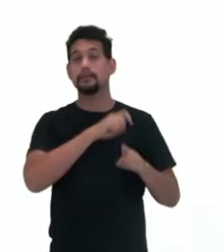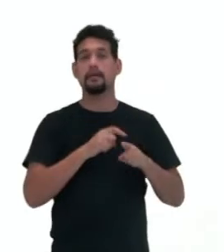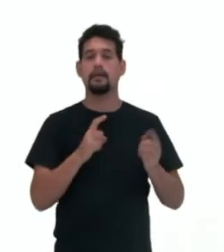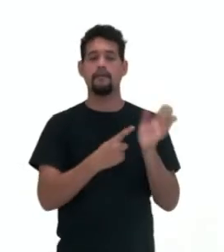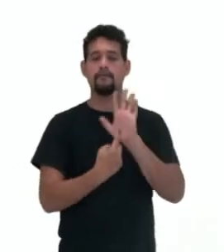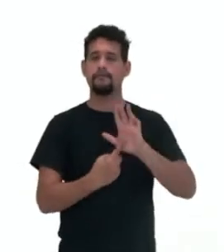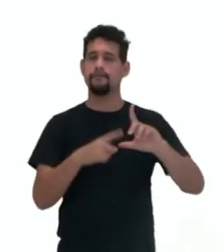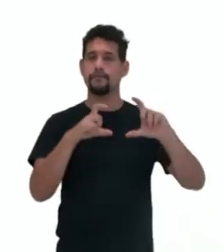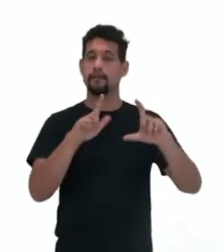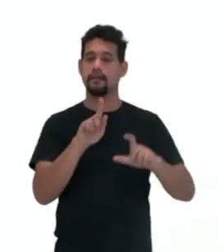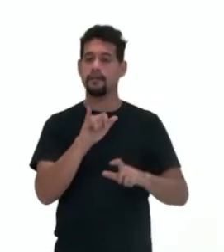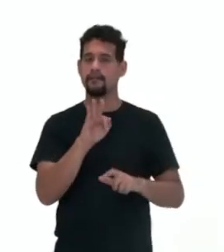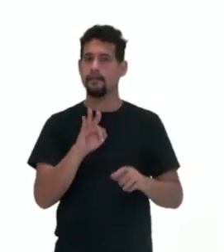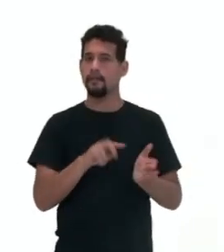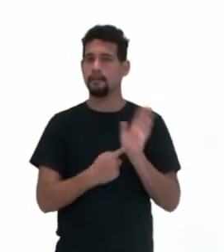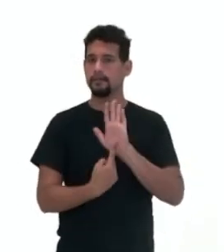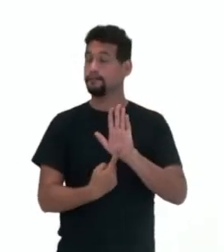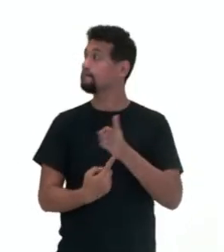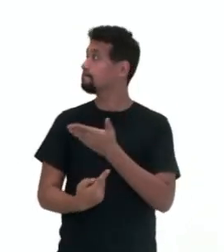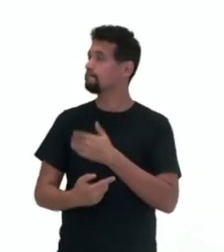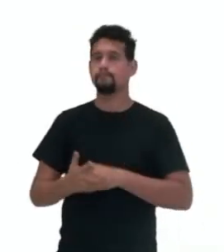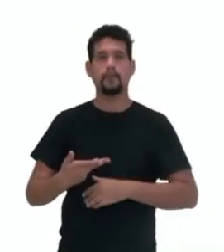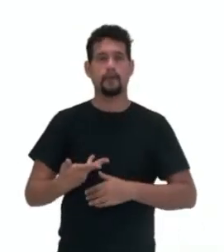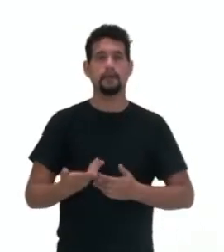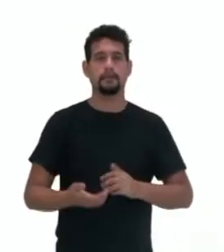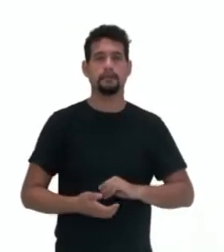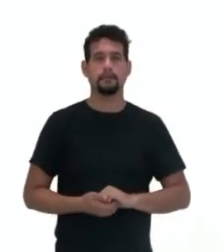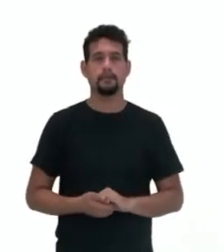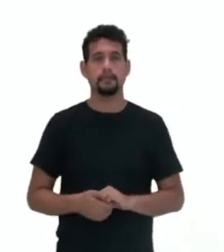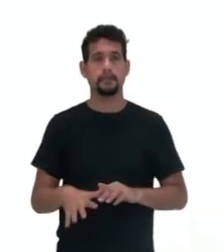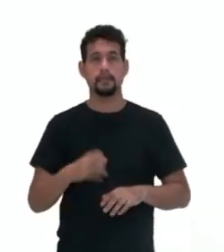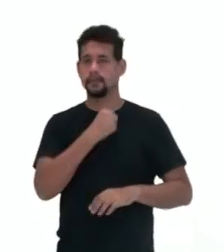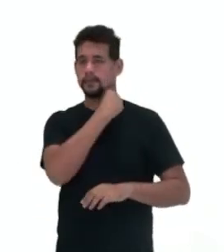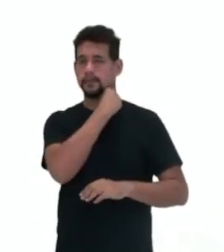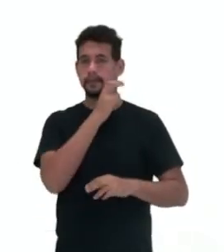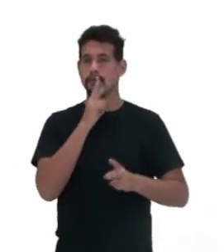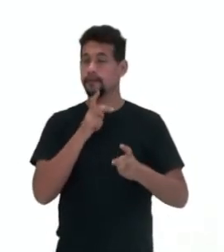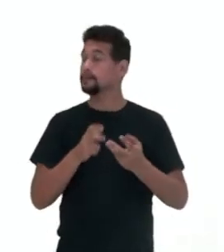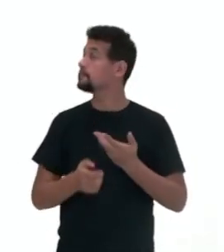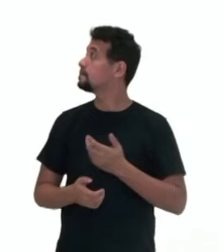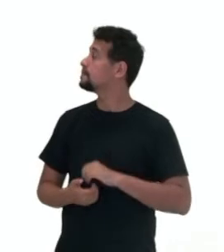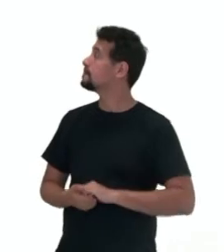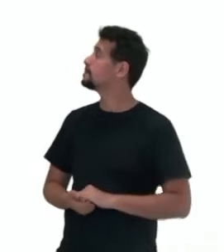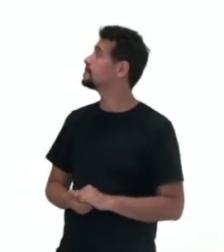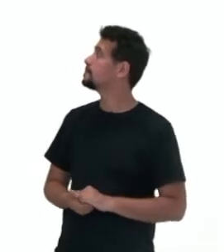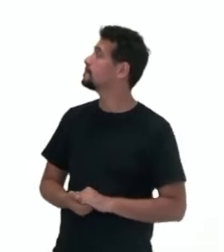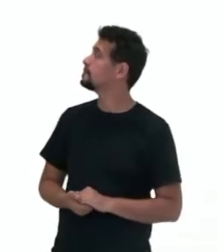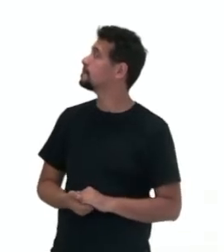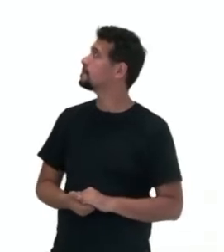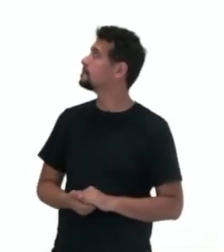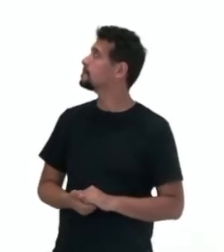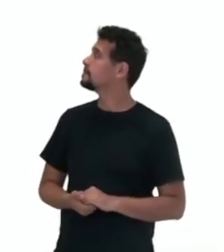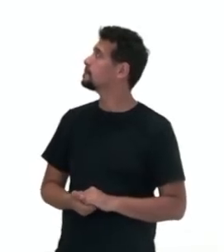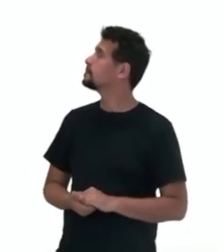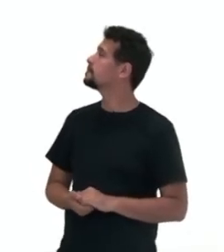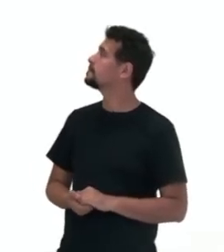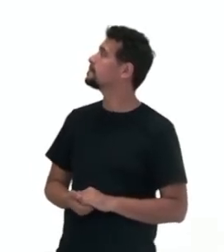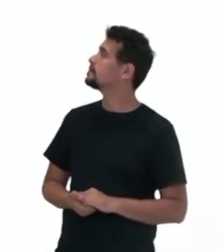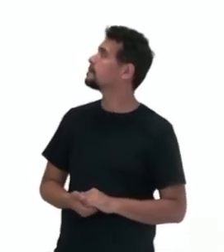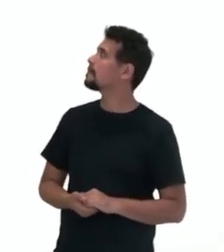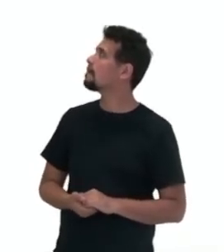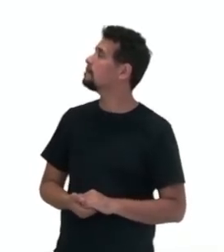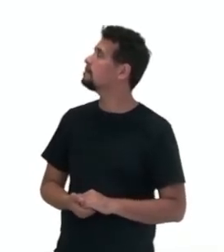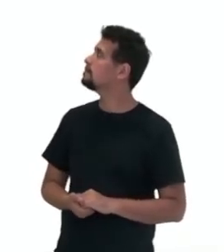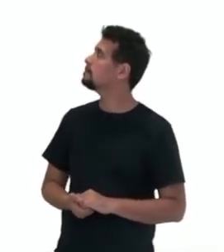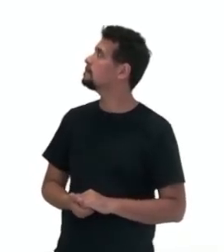na imagem, ele realizando ali o movimento. Ó. Ele segura ali, e a partir do momento que ele segura, ele só faz um pouquinho de força,